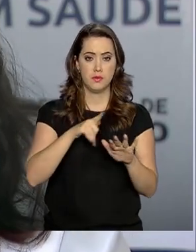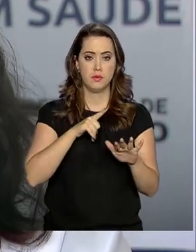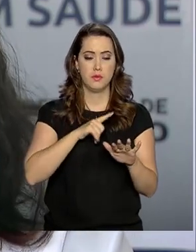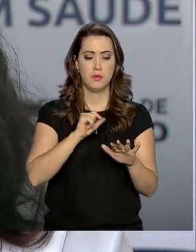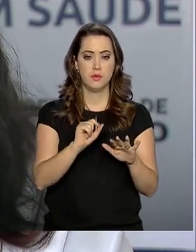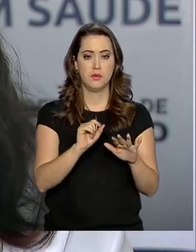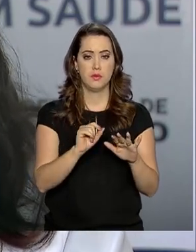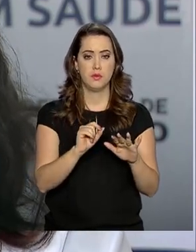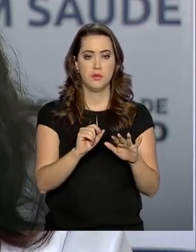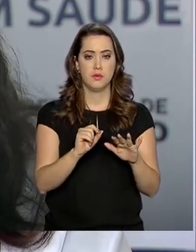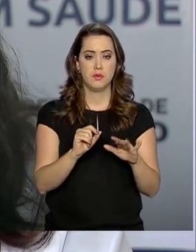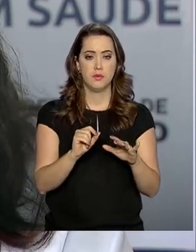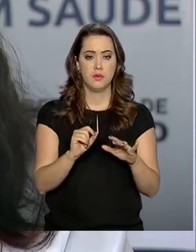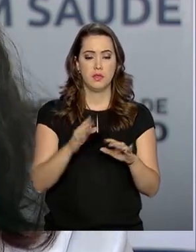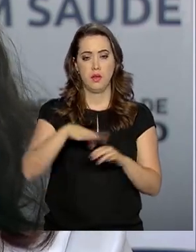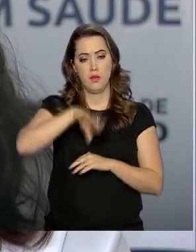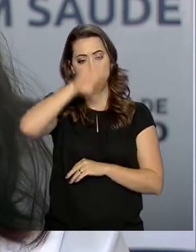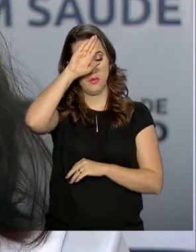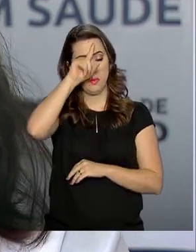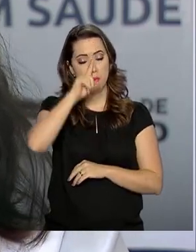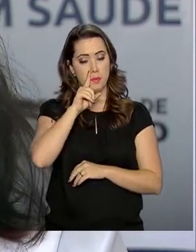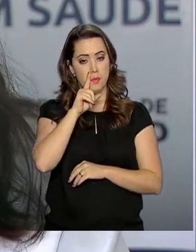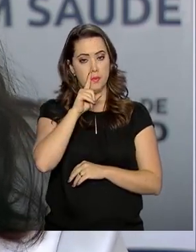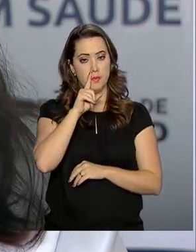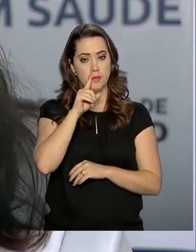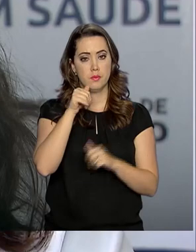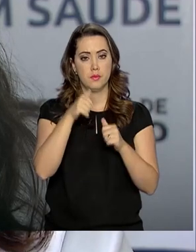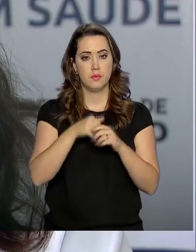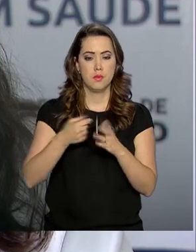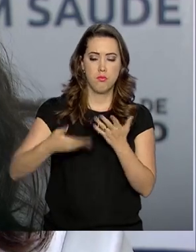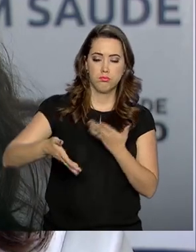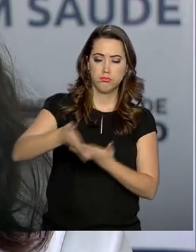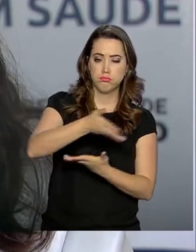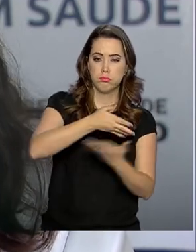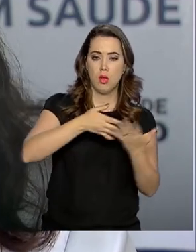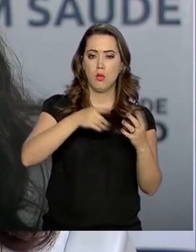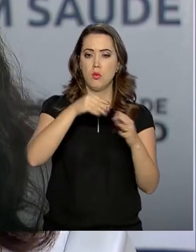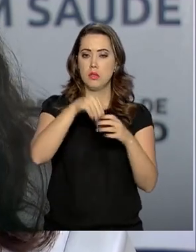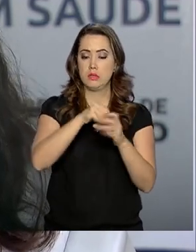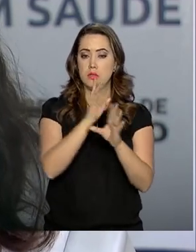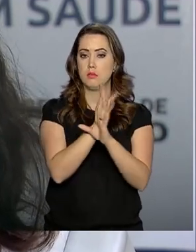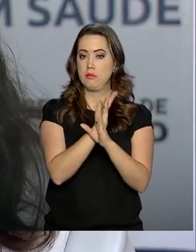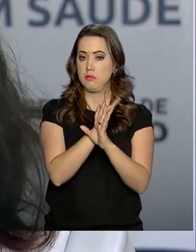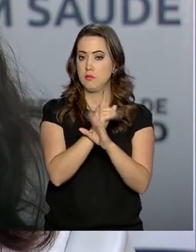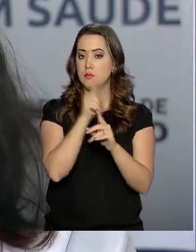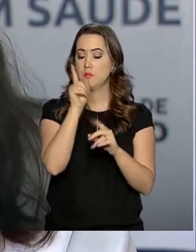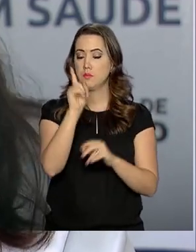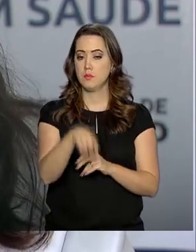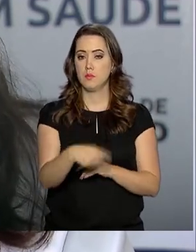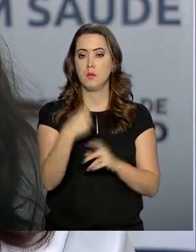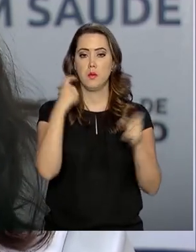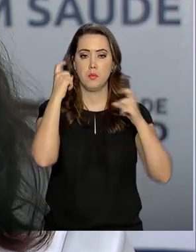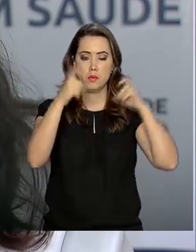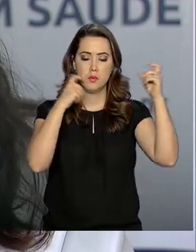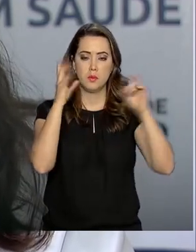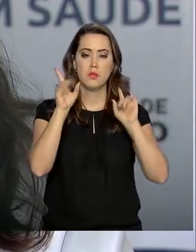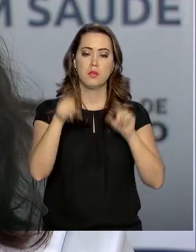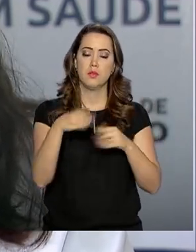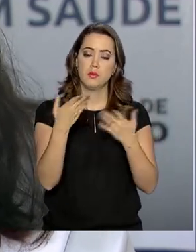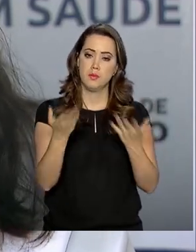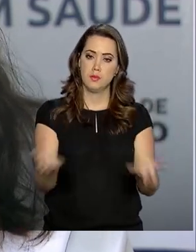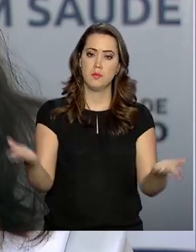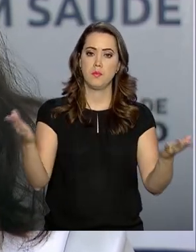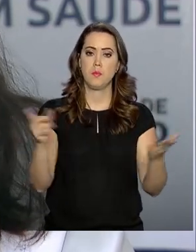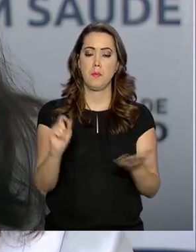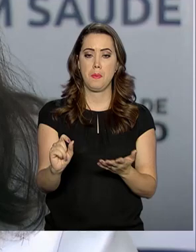que a febre amarela está circulando, né? E a preocupação é justamente